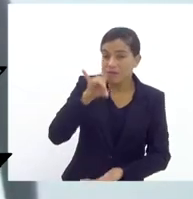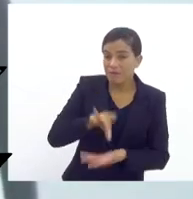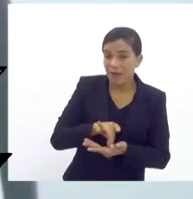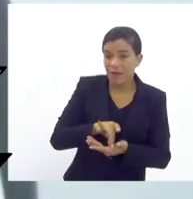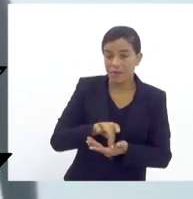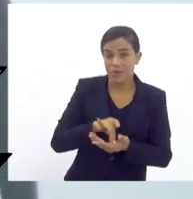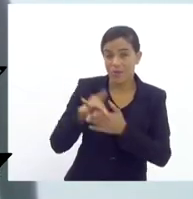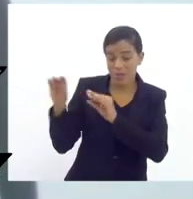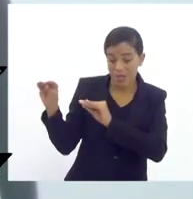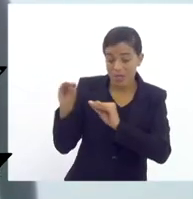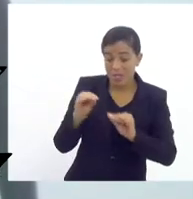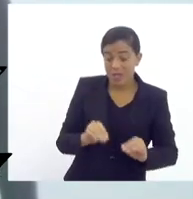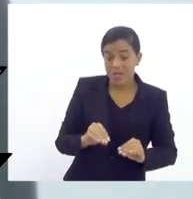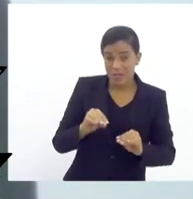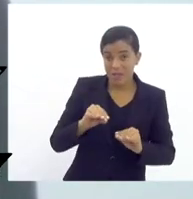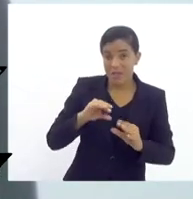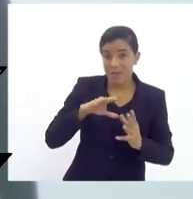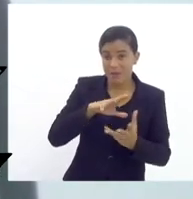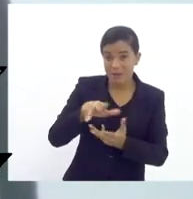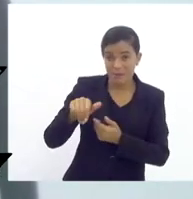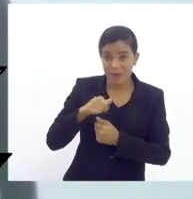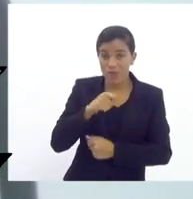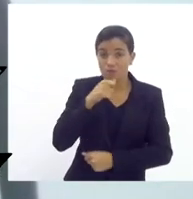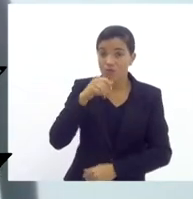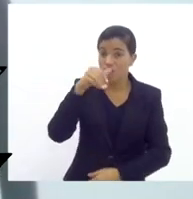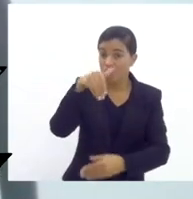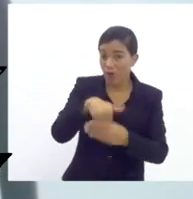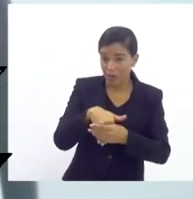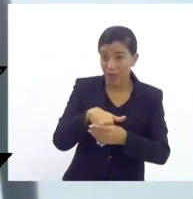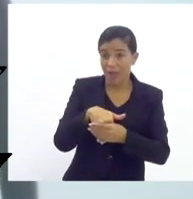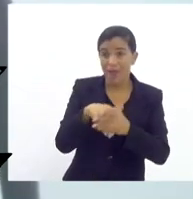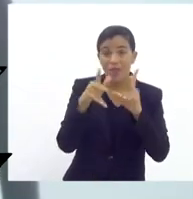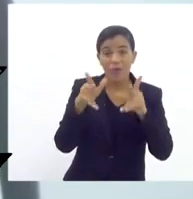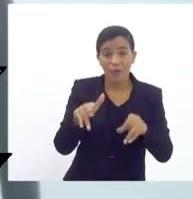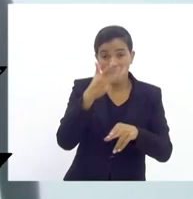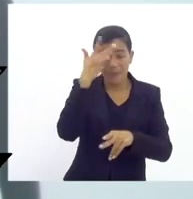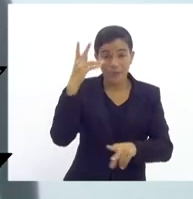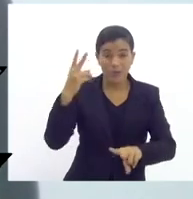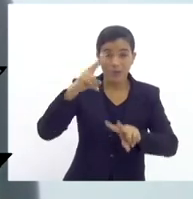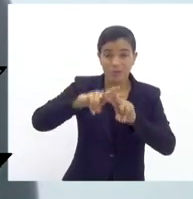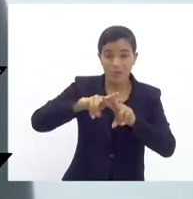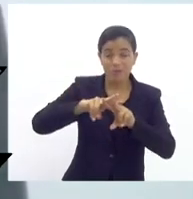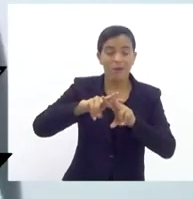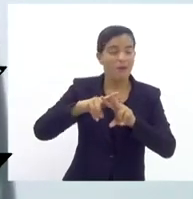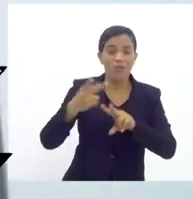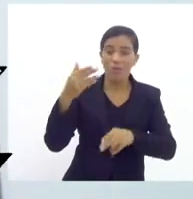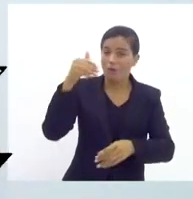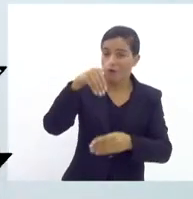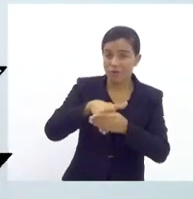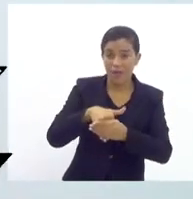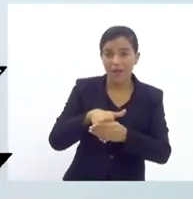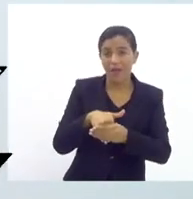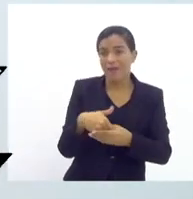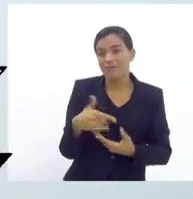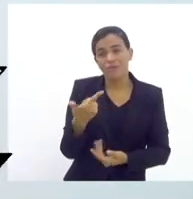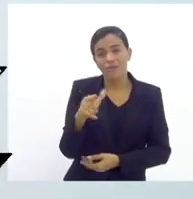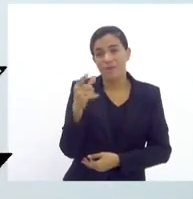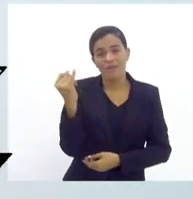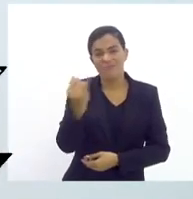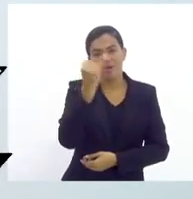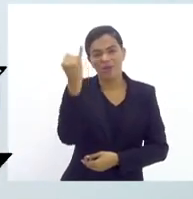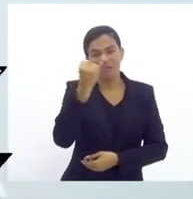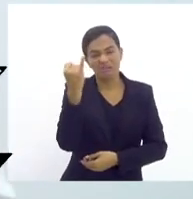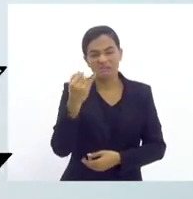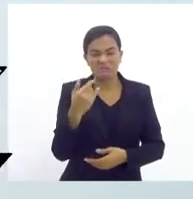né emigrante não votar como quem está dentro do sistema carcerário não votar não vai ter importância para